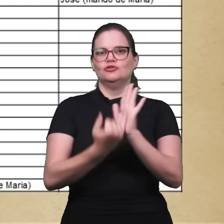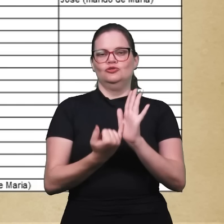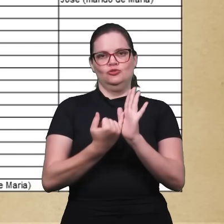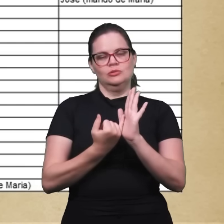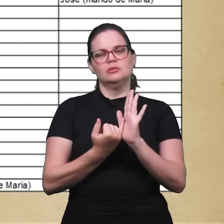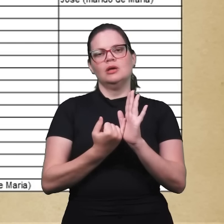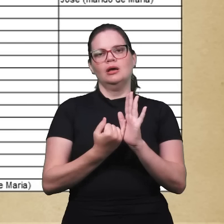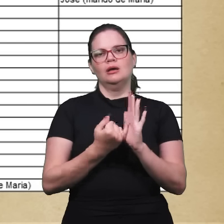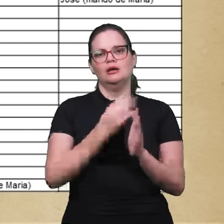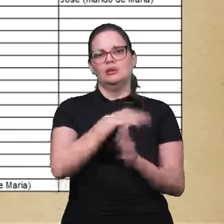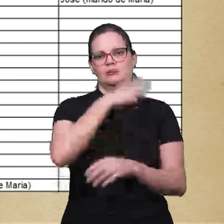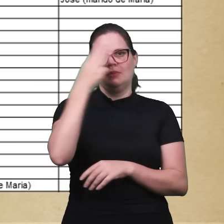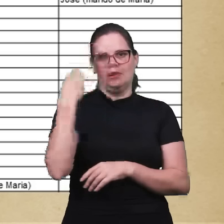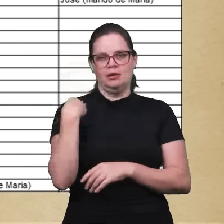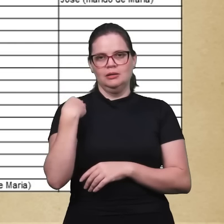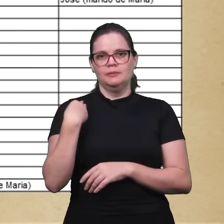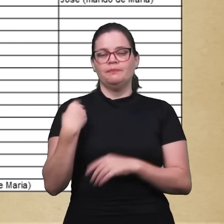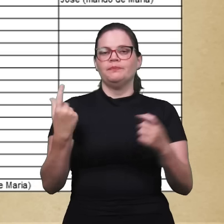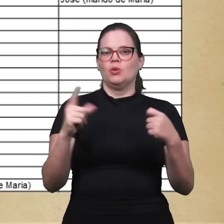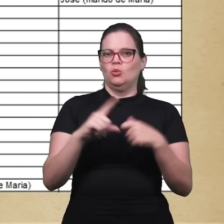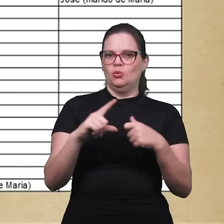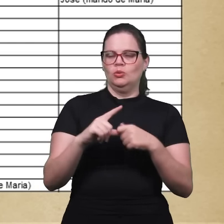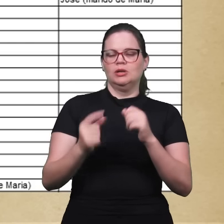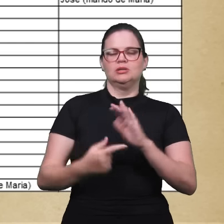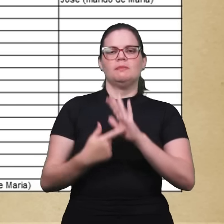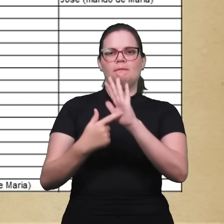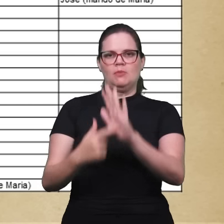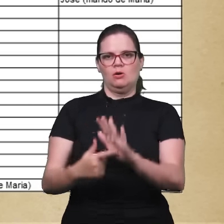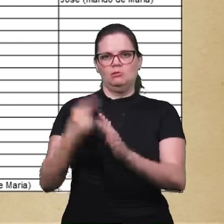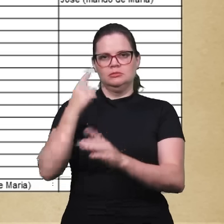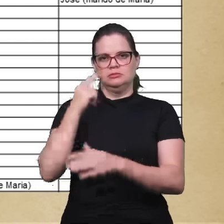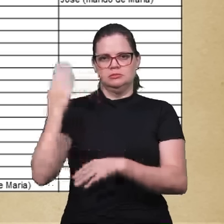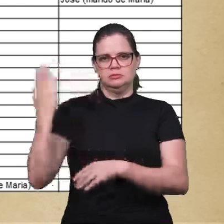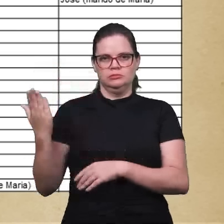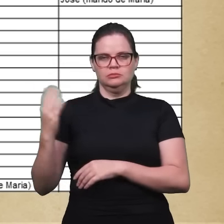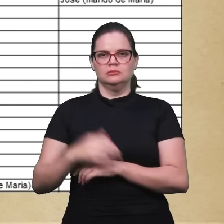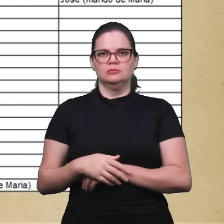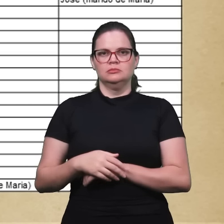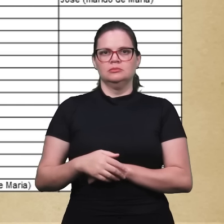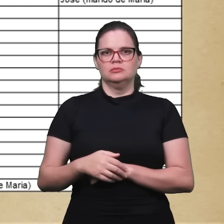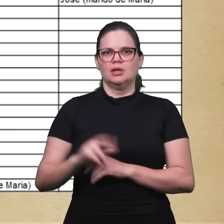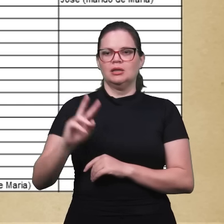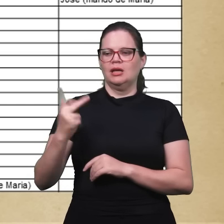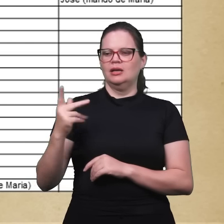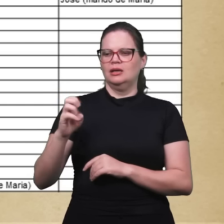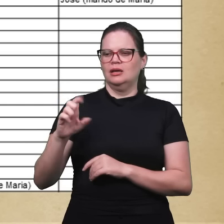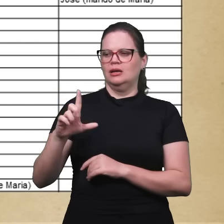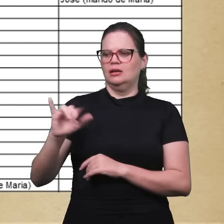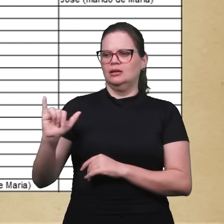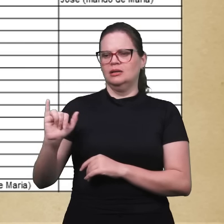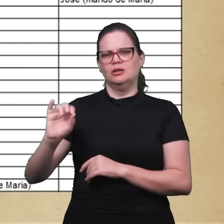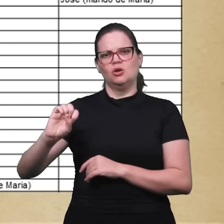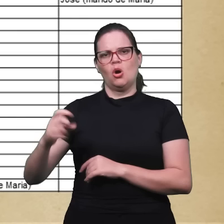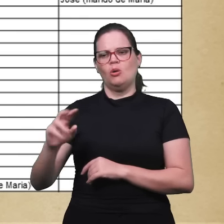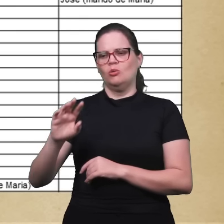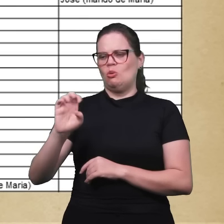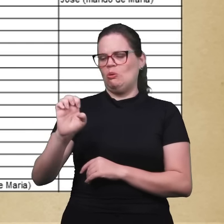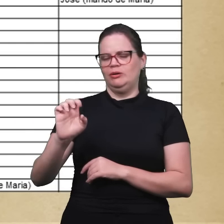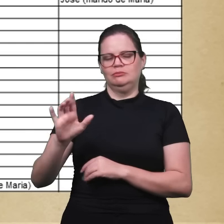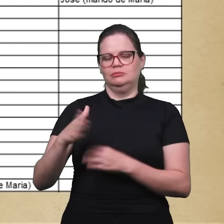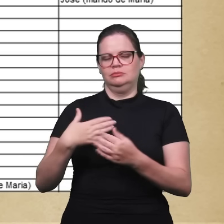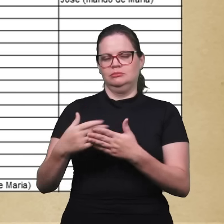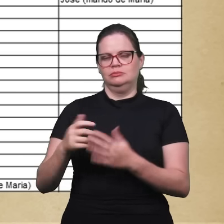É interessante que Lucas faz essa citação, né? Como nós falamos, Eli ali, ou está com H, ou está com o E, são